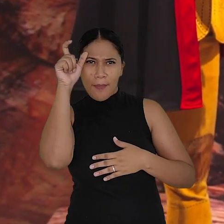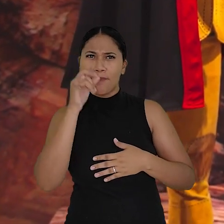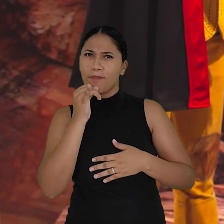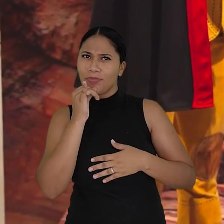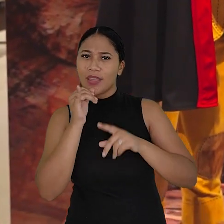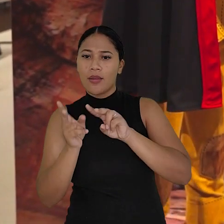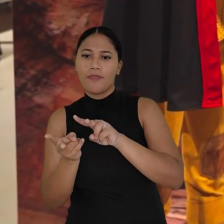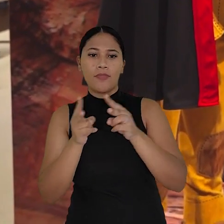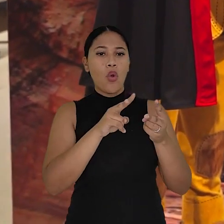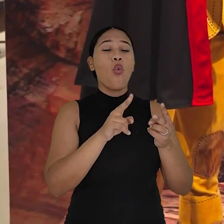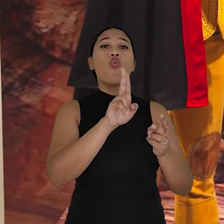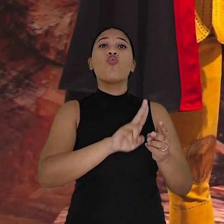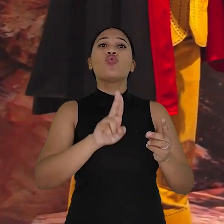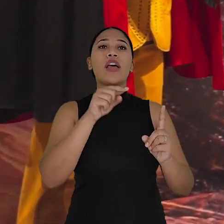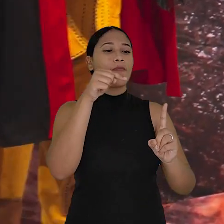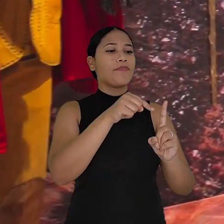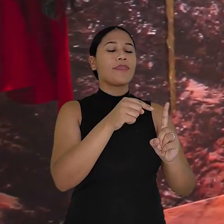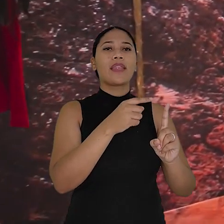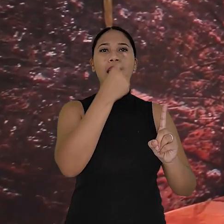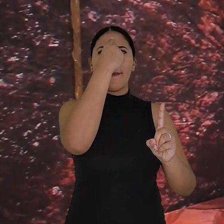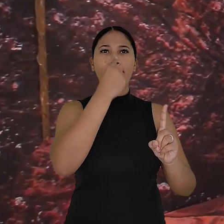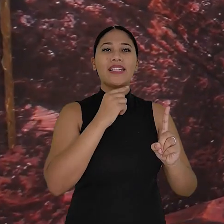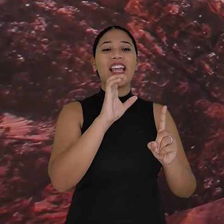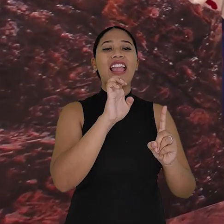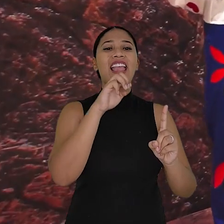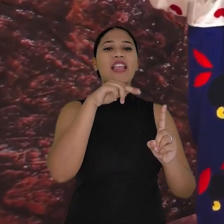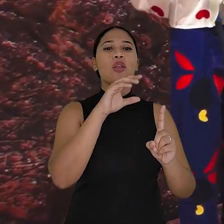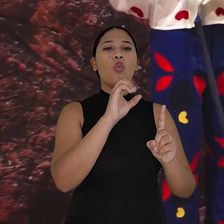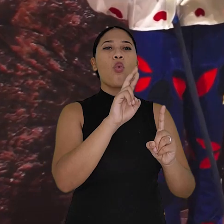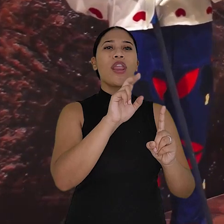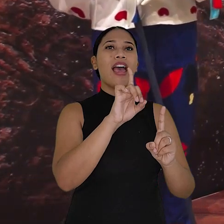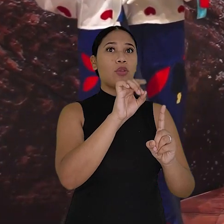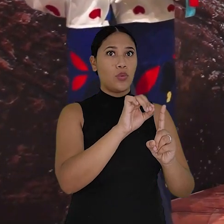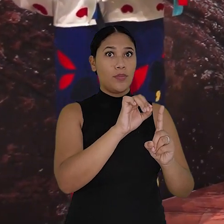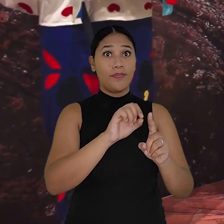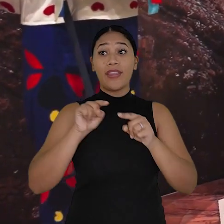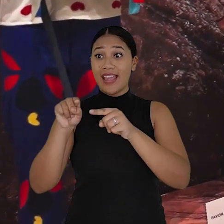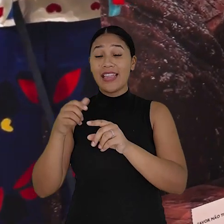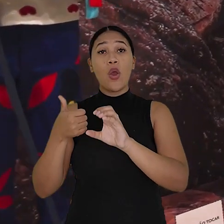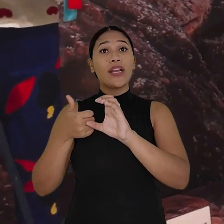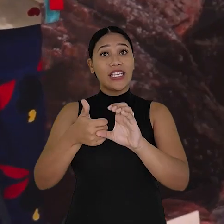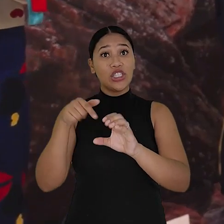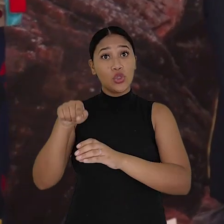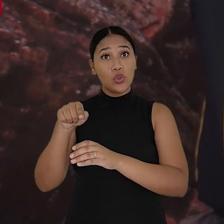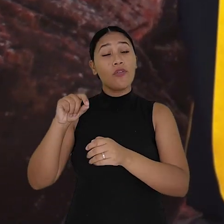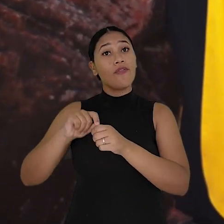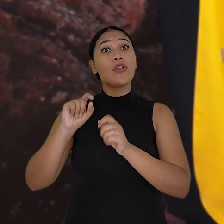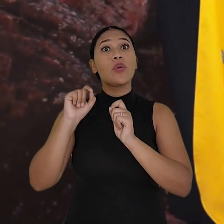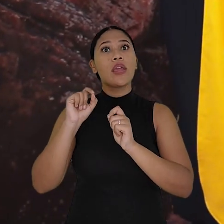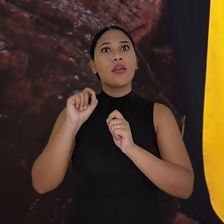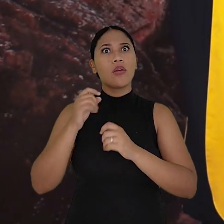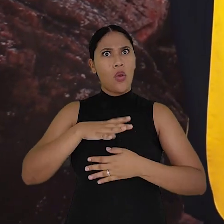ele usa a figura do encourado. Esse aqui, que é o Cristo, e olha a audácia dele, que ele faz um